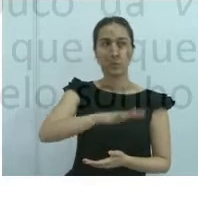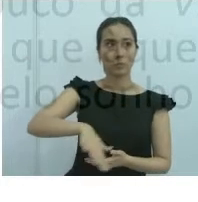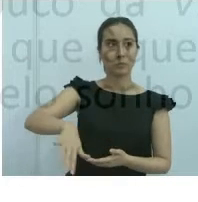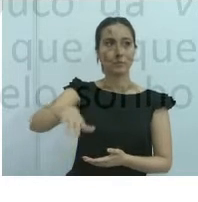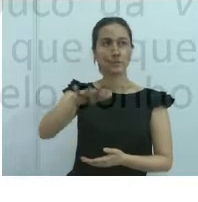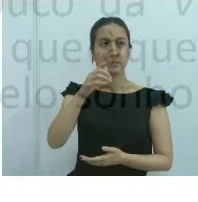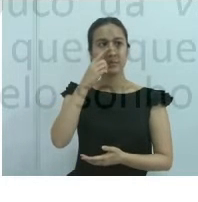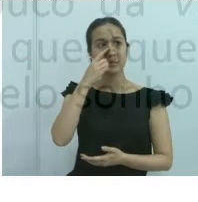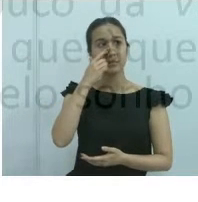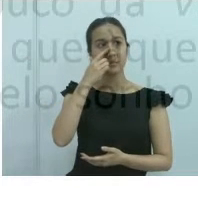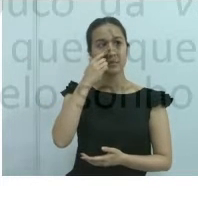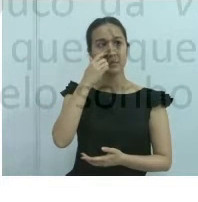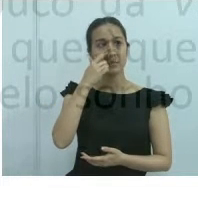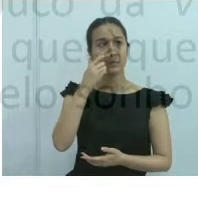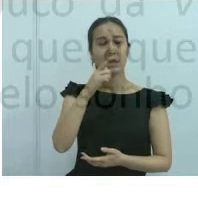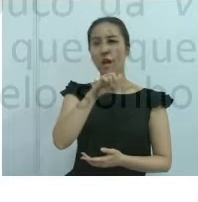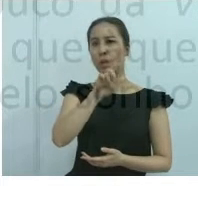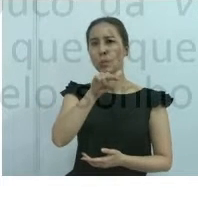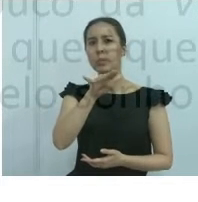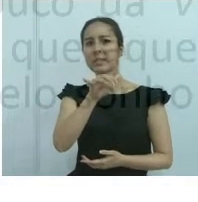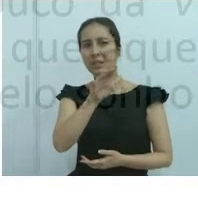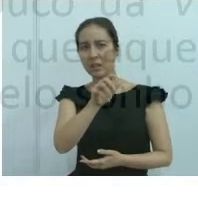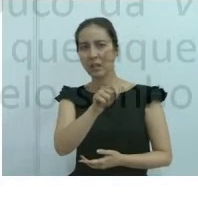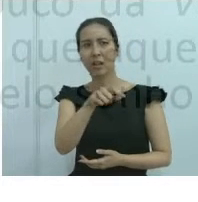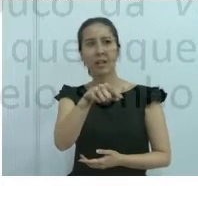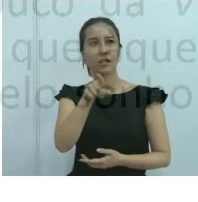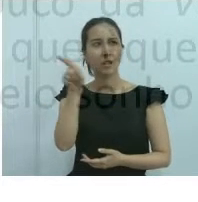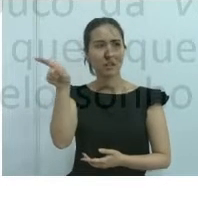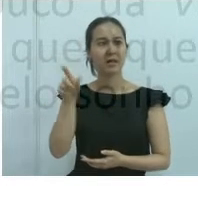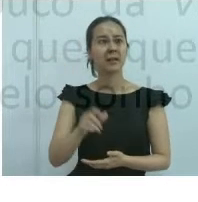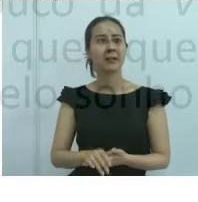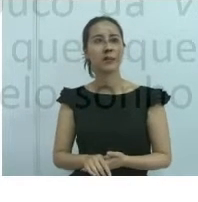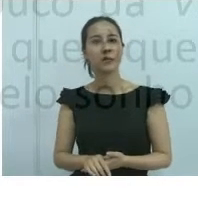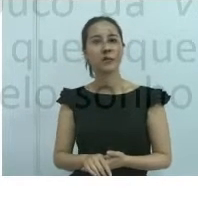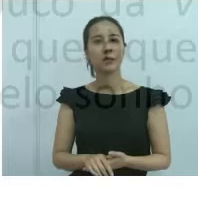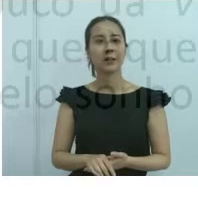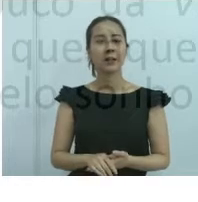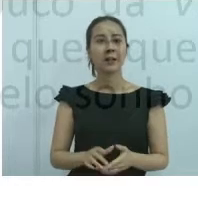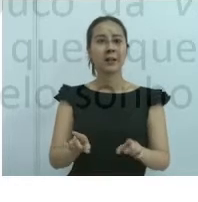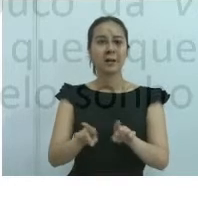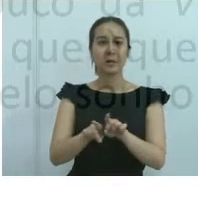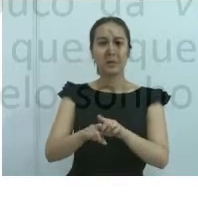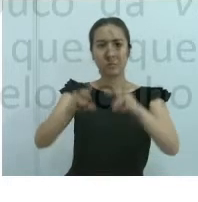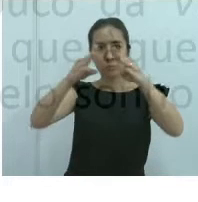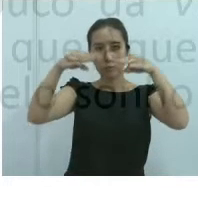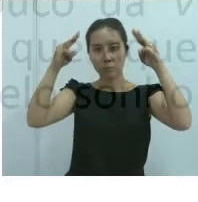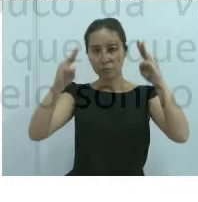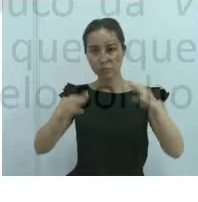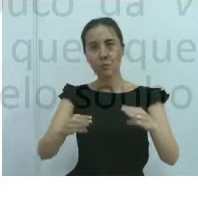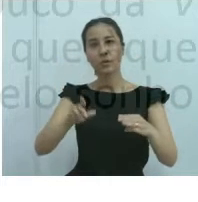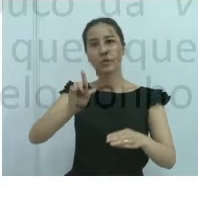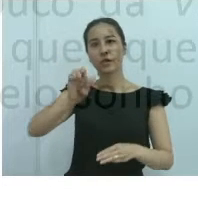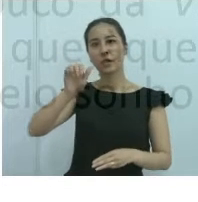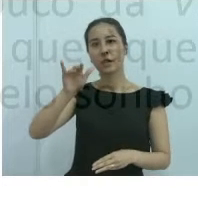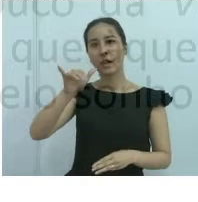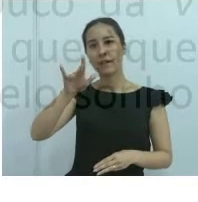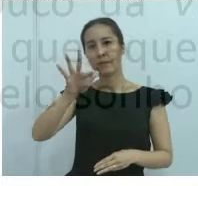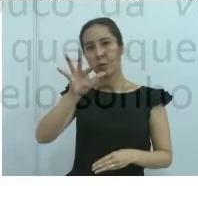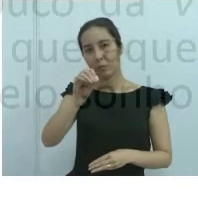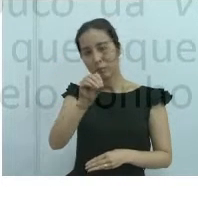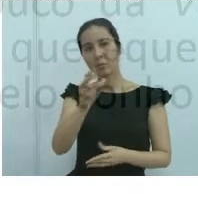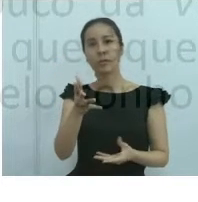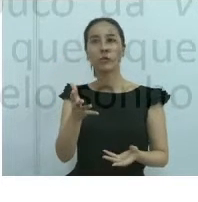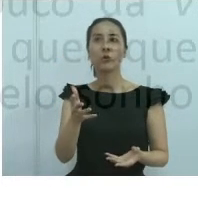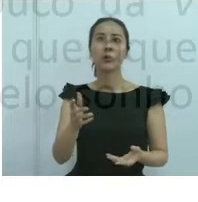a lúcia estão aí o núncio museu histórico geográficos e aírton é um dos dos